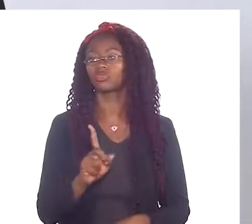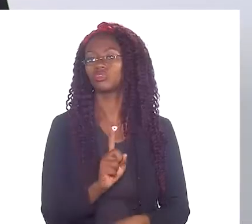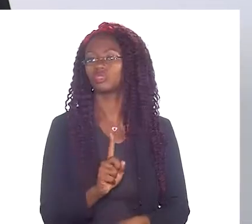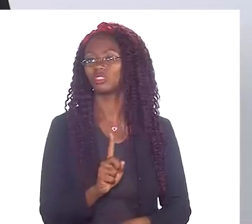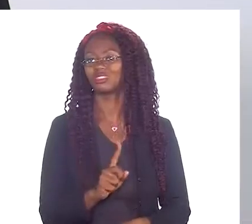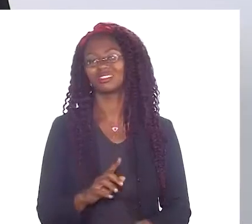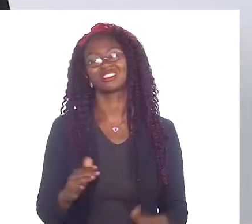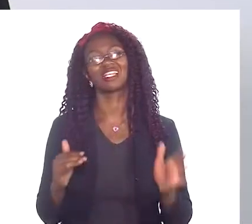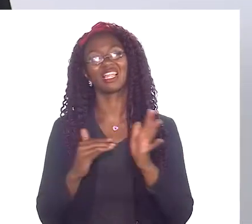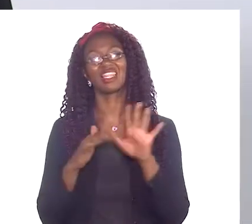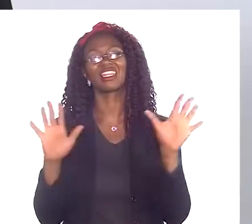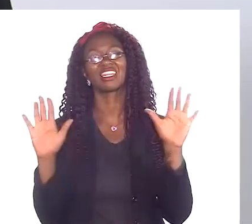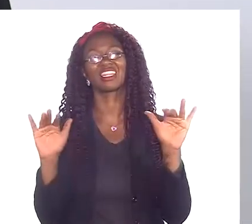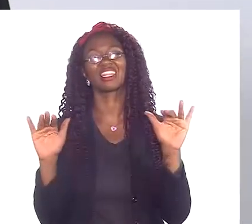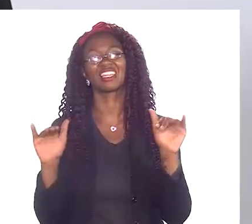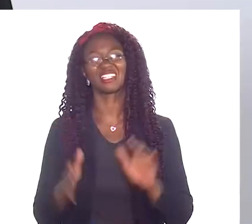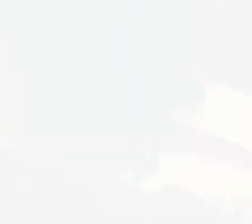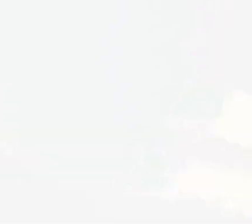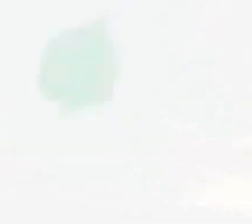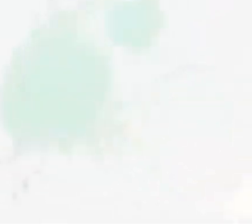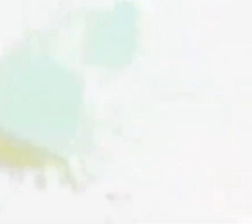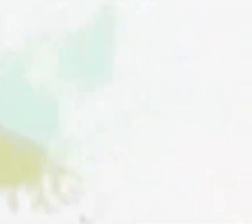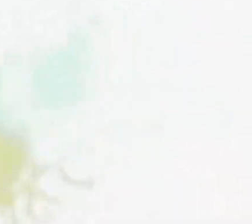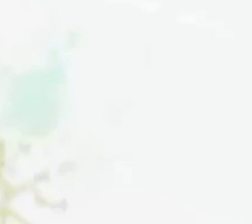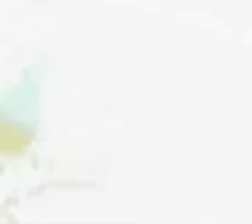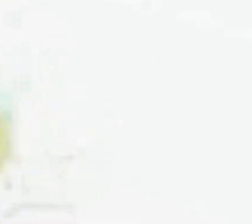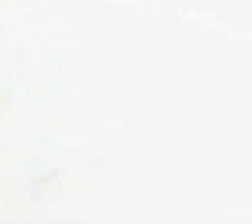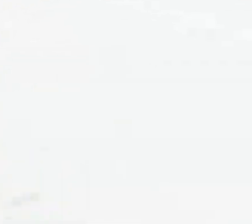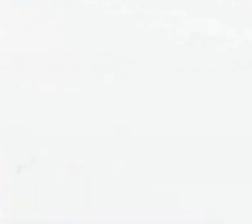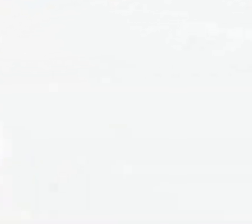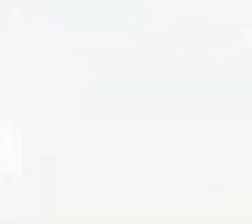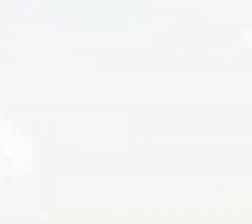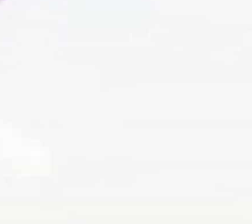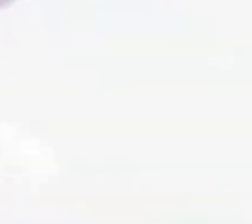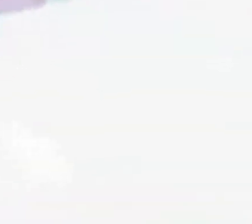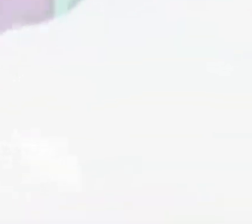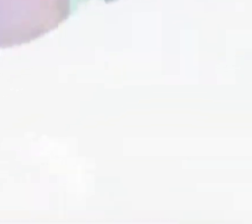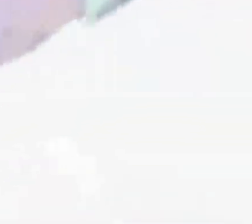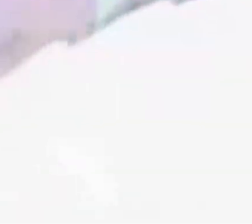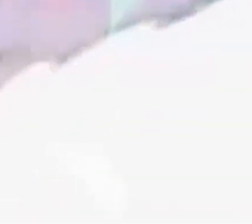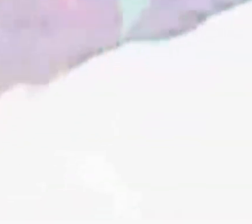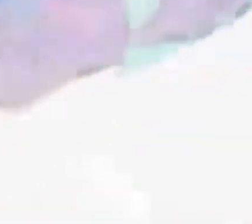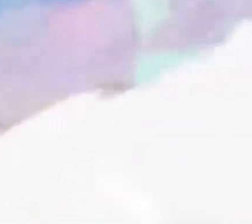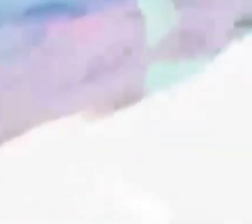Momentos de paz e até lá!